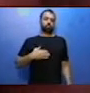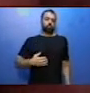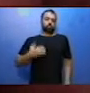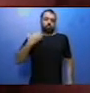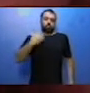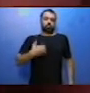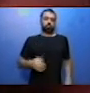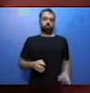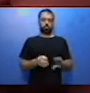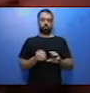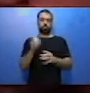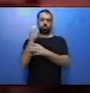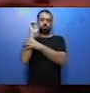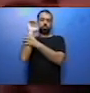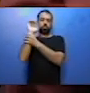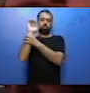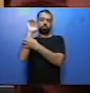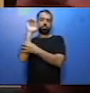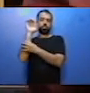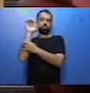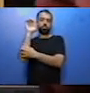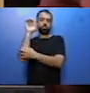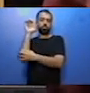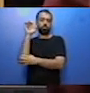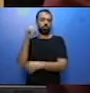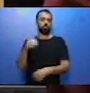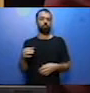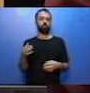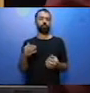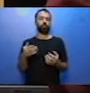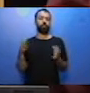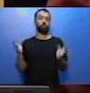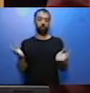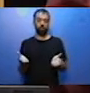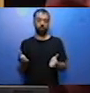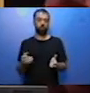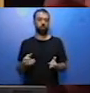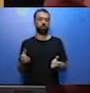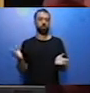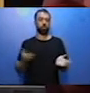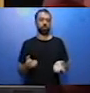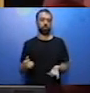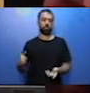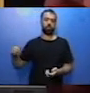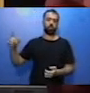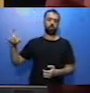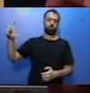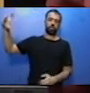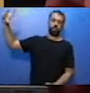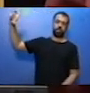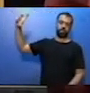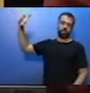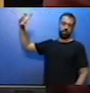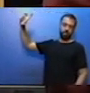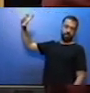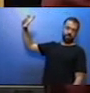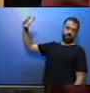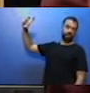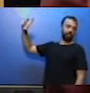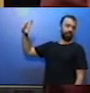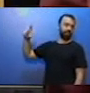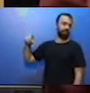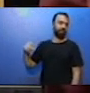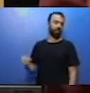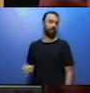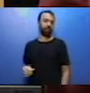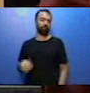quase totalmente ereta né e hoje aqui uma foto aqui da atualidade o moço até tirando mateus olha